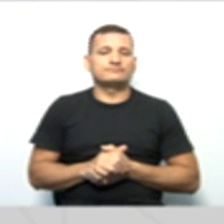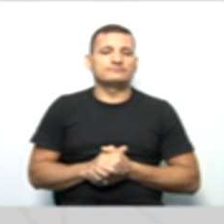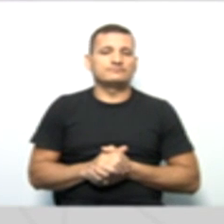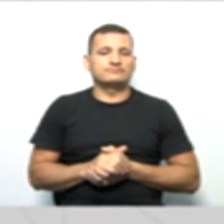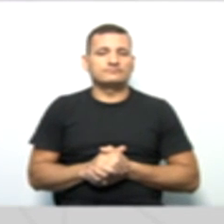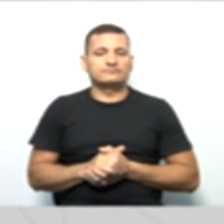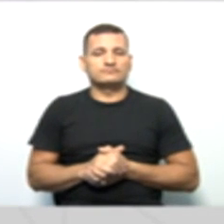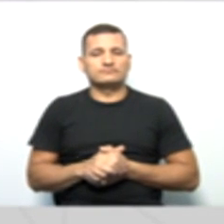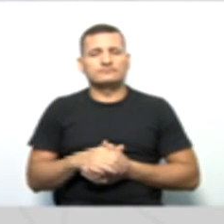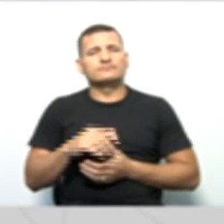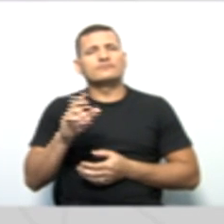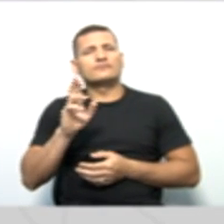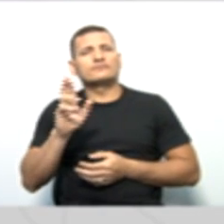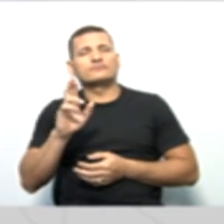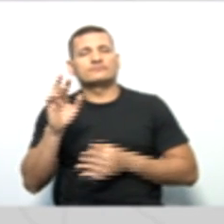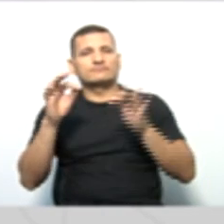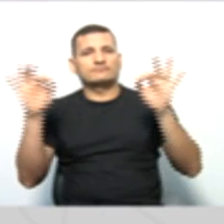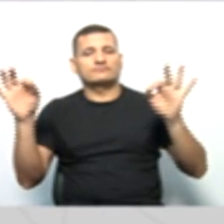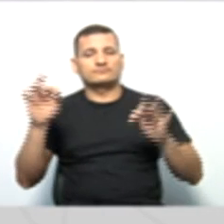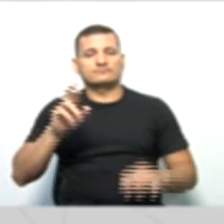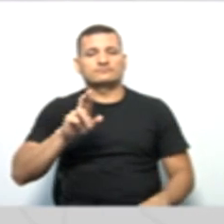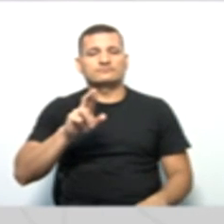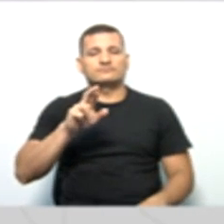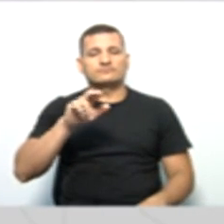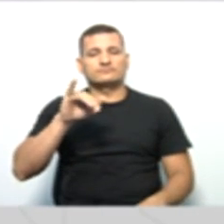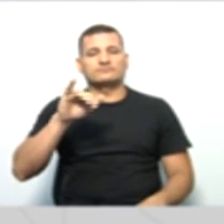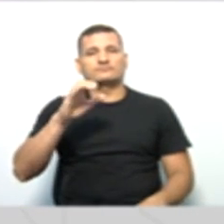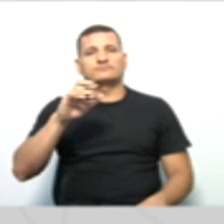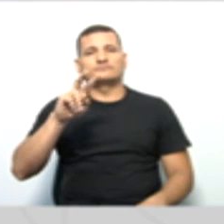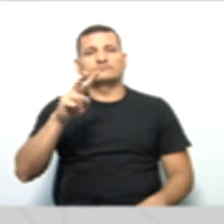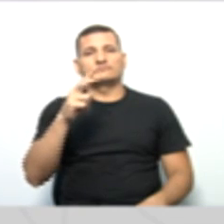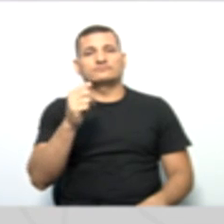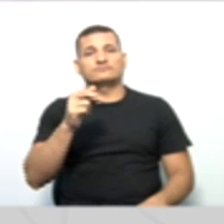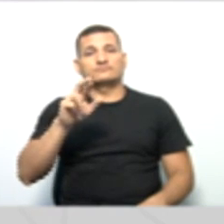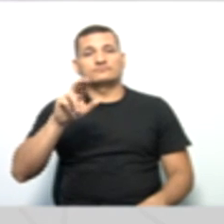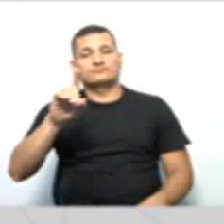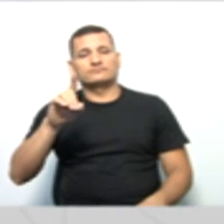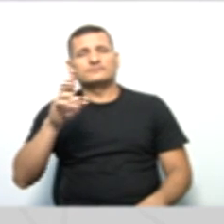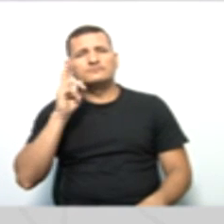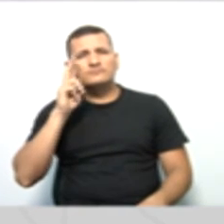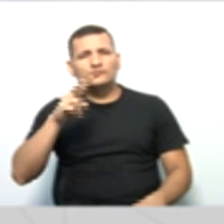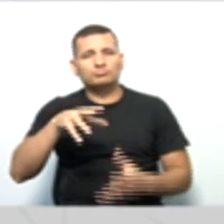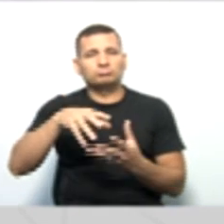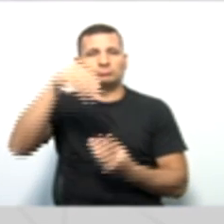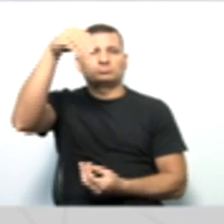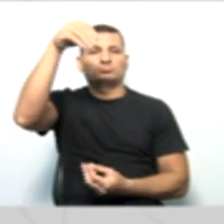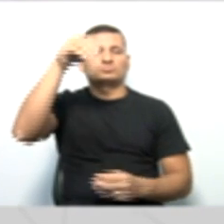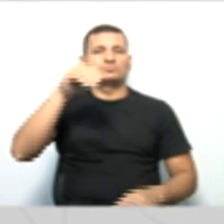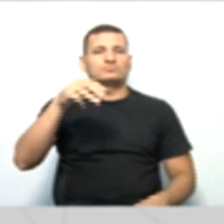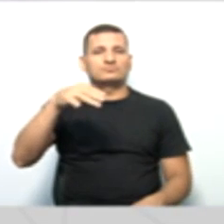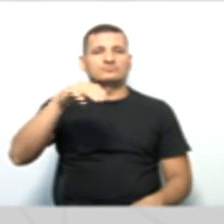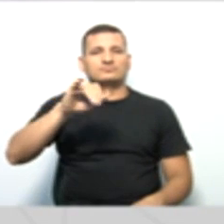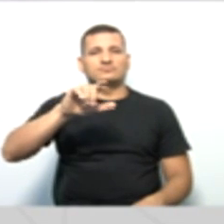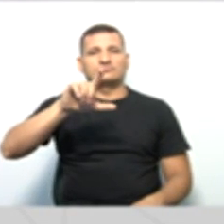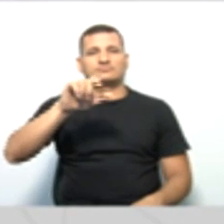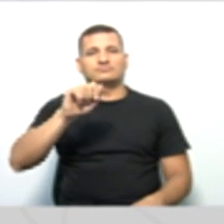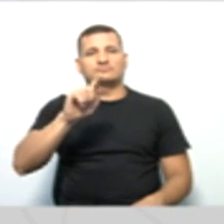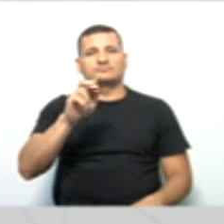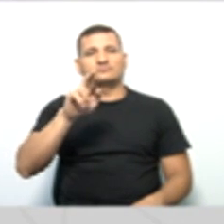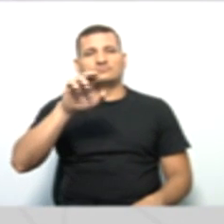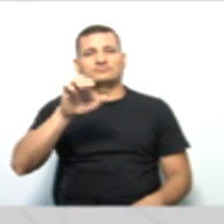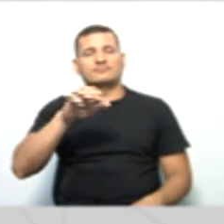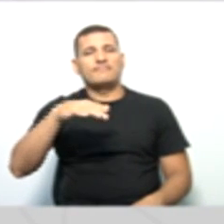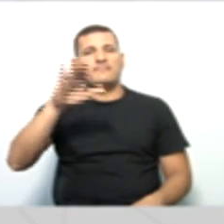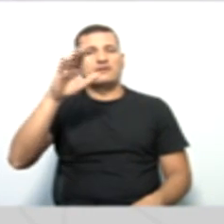autor dessa frase. Que eu acho legal disso aqui? O milagre, né, professora? Milagre mais comum